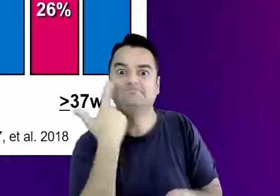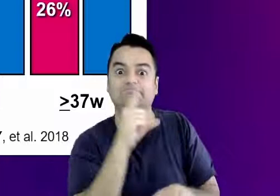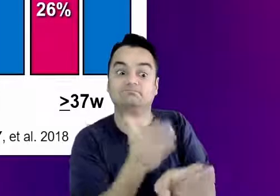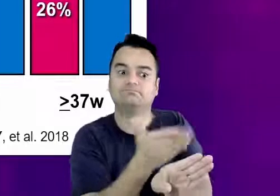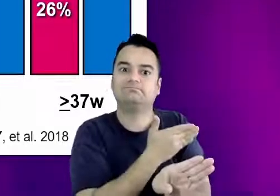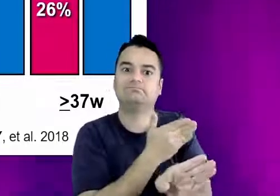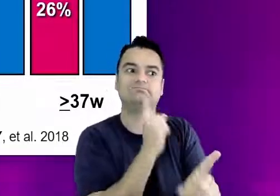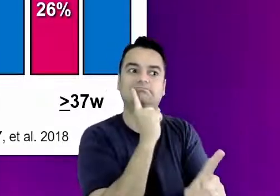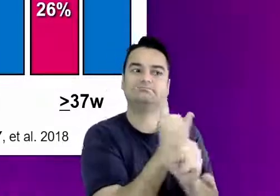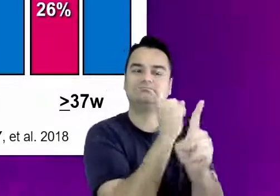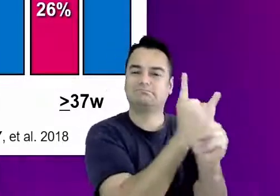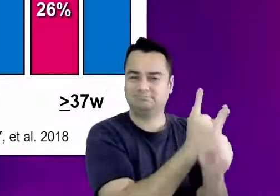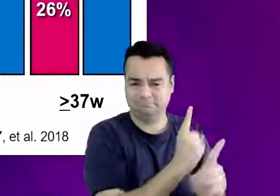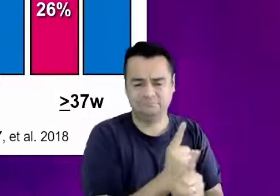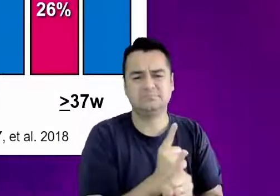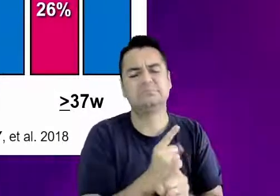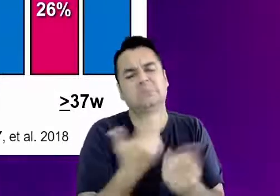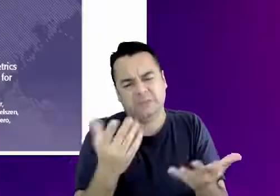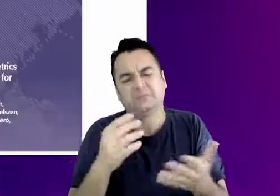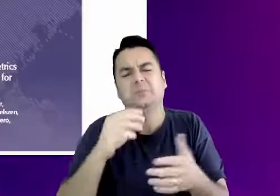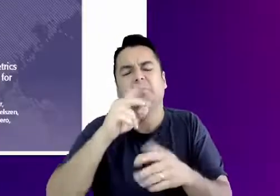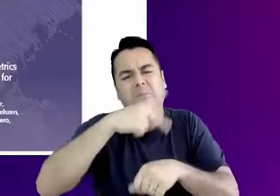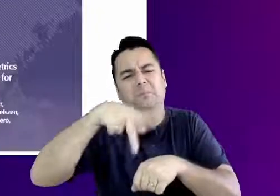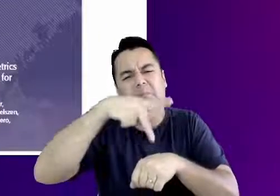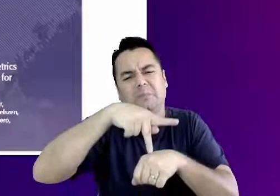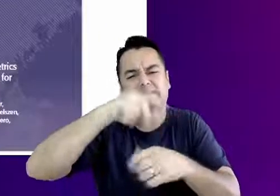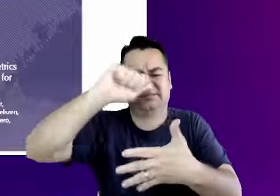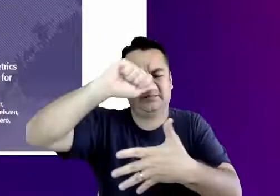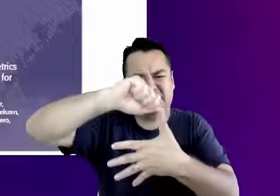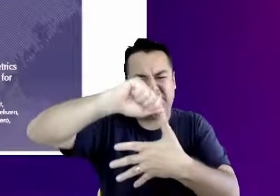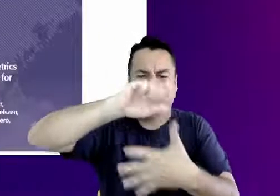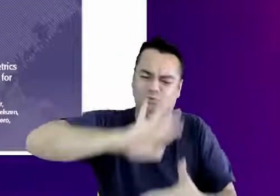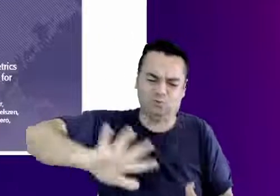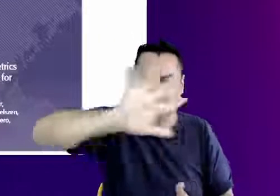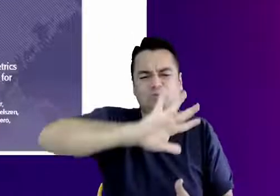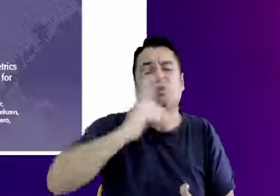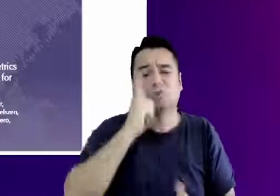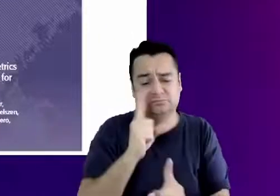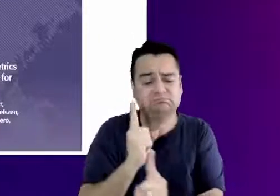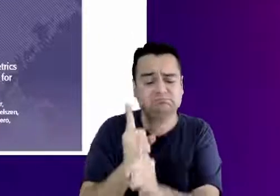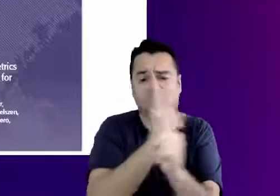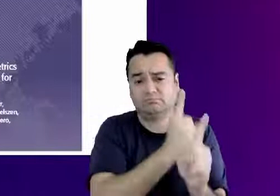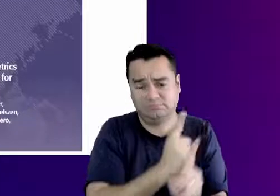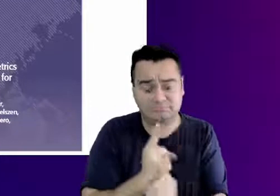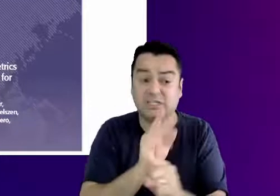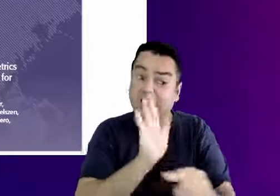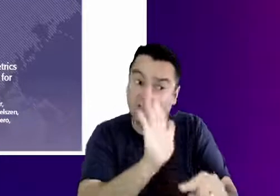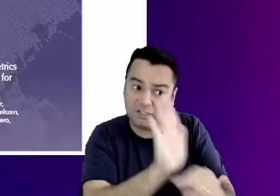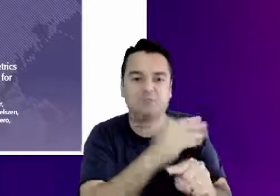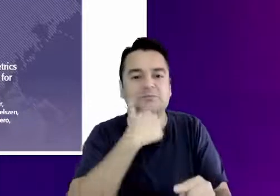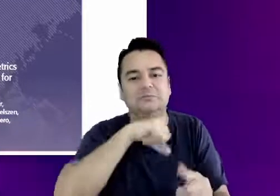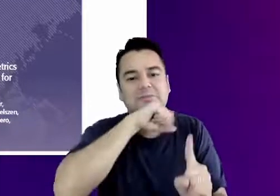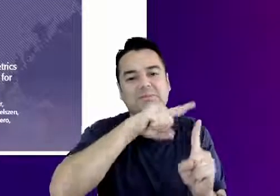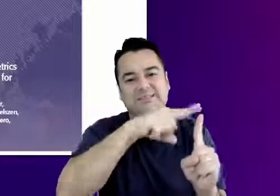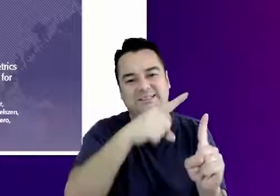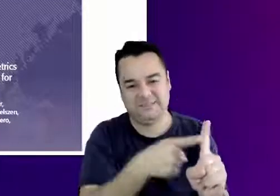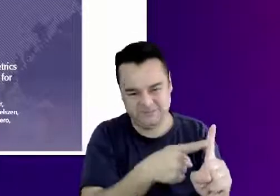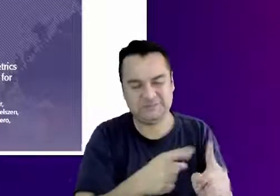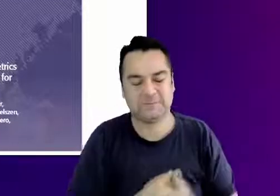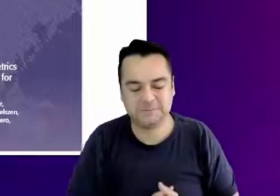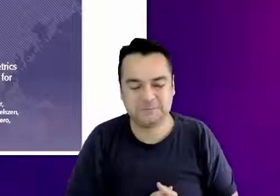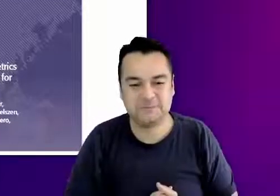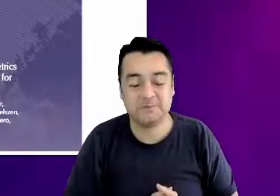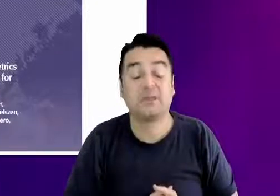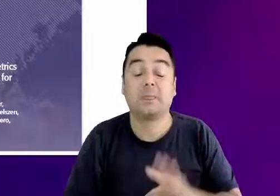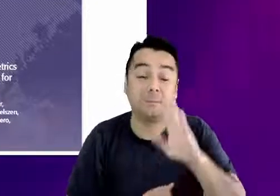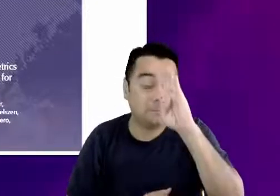nos países em desenvolvimento da América Latina. Depois dessas evidências tão fortes, as principais sociedades